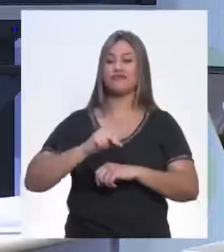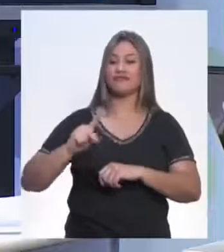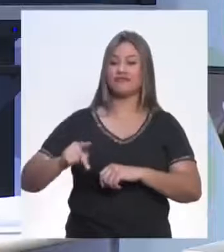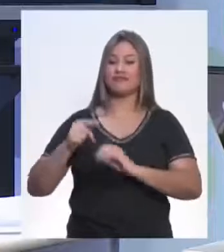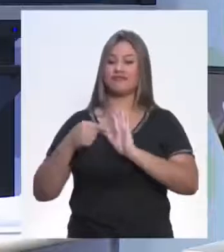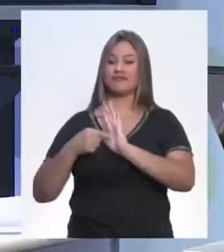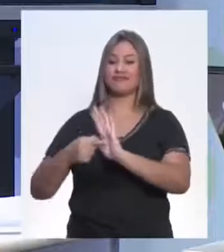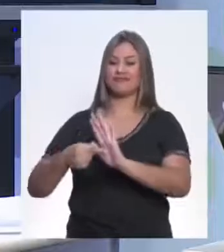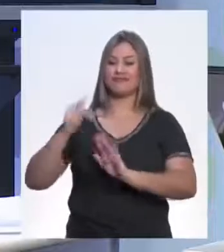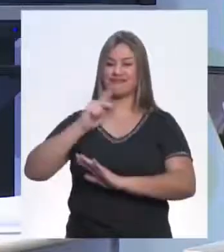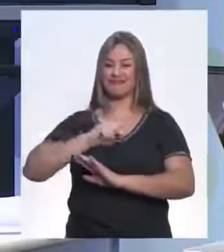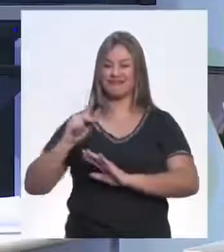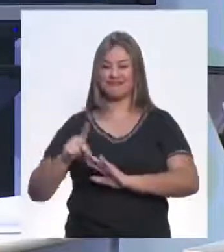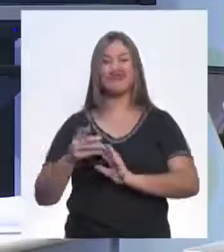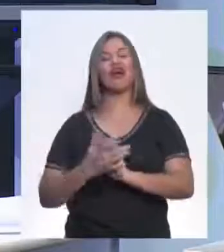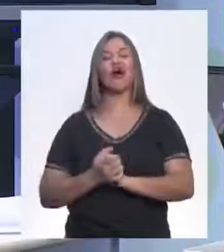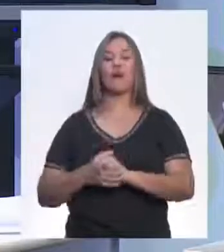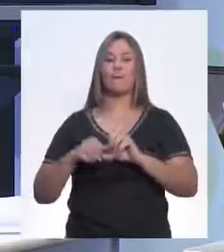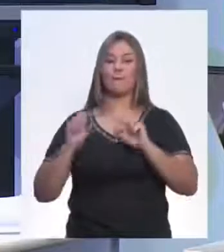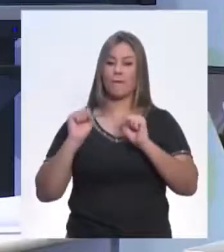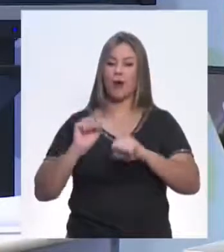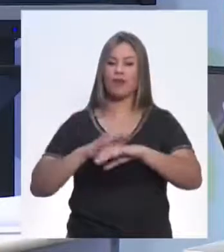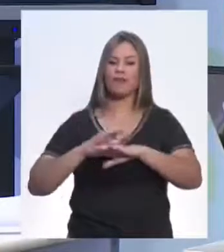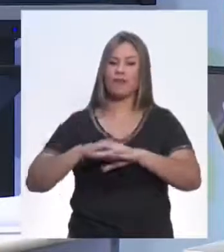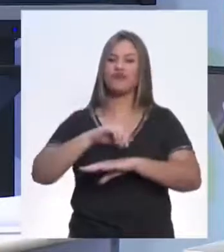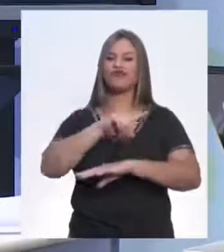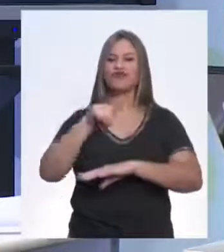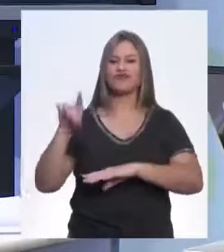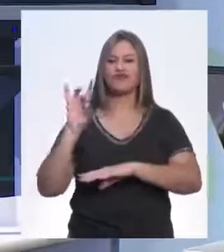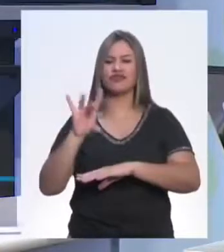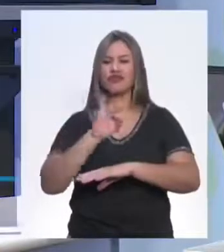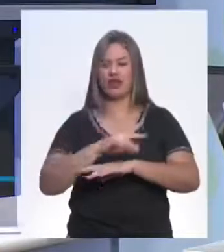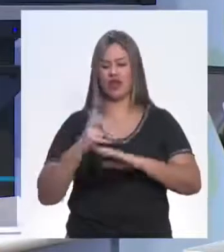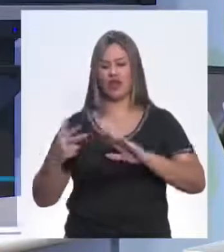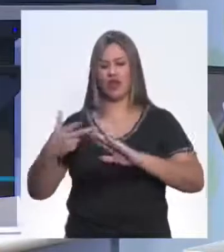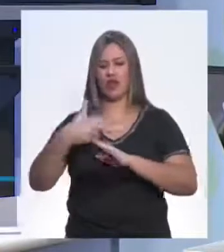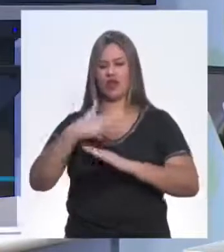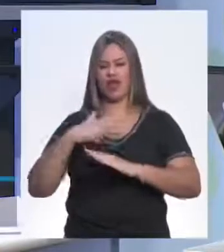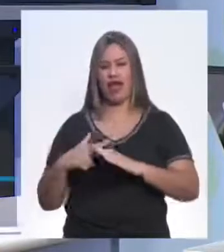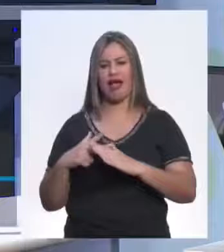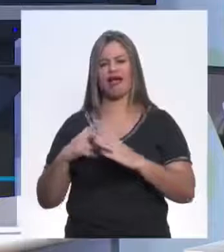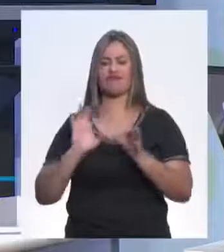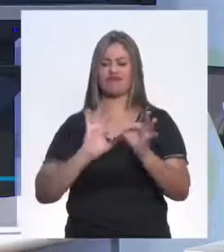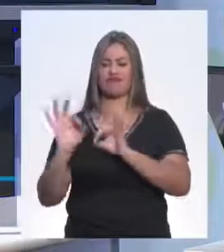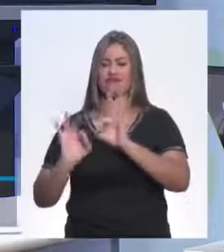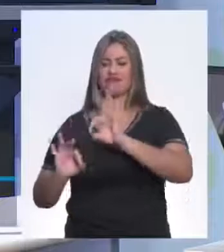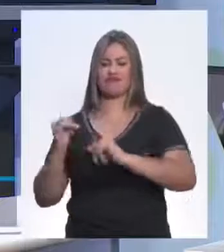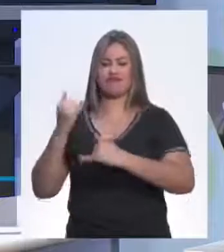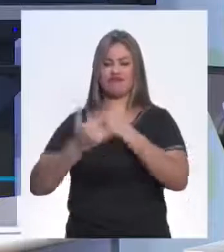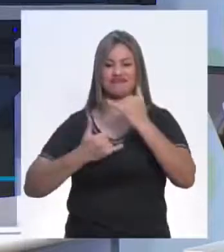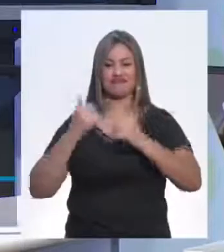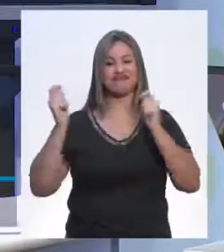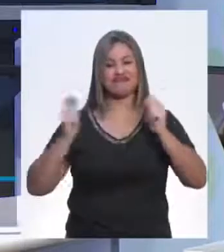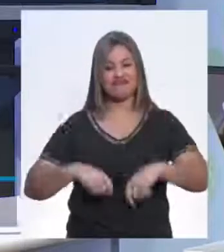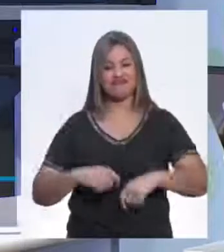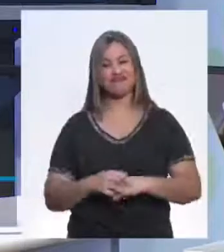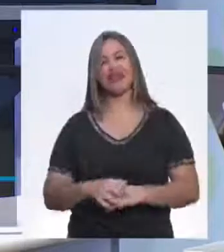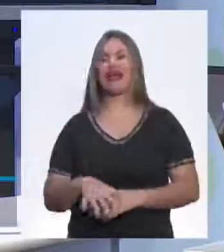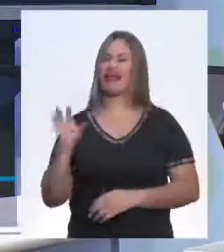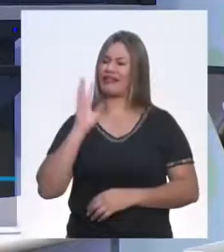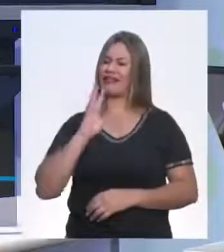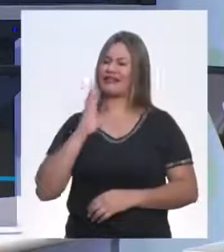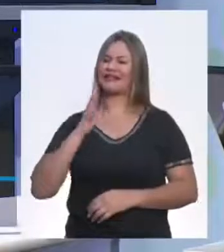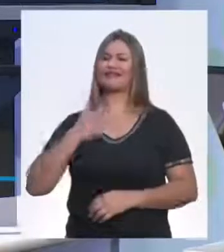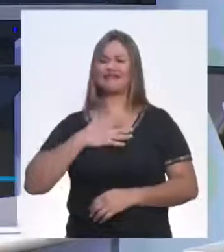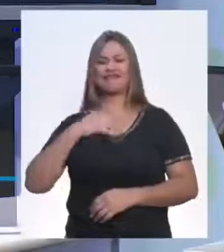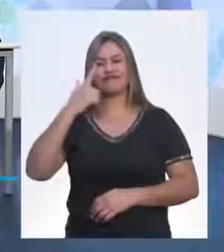professor, mostra que vocês conseguiram construir, recortem ele, né? Dá para montar formas geométricas, brincar bastante com ele, né, Ale? Pô, legal, gostei